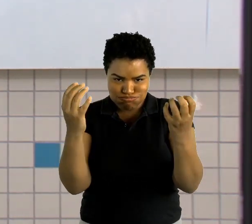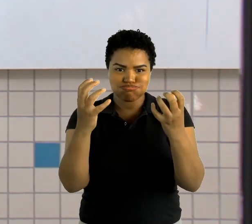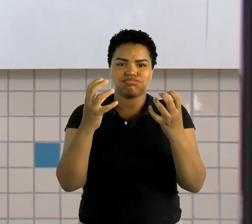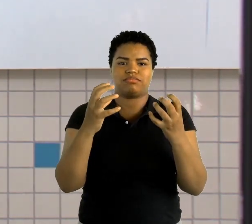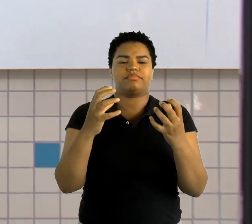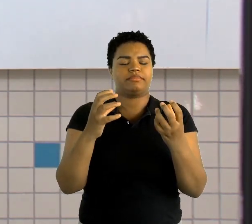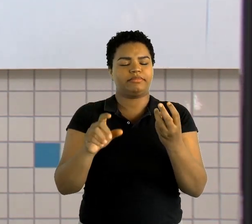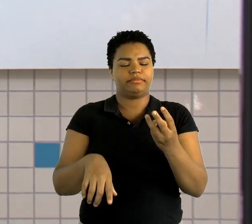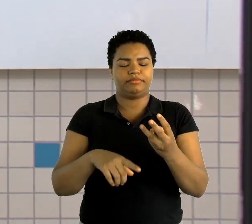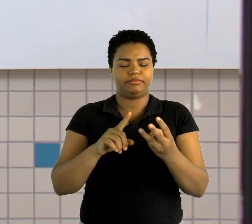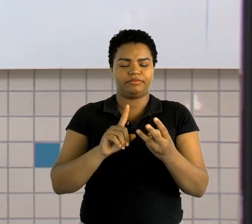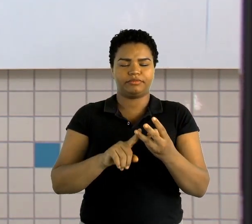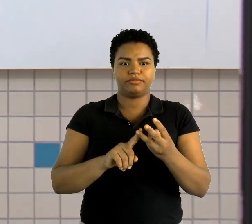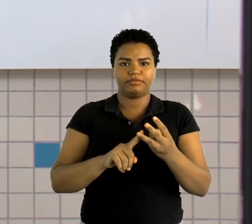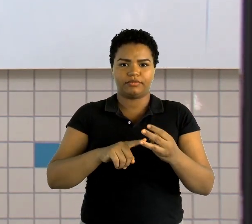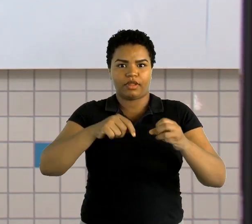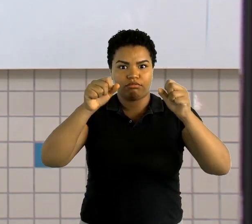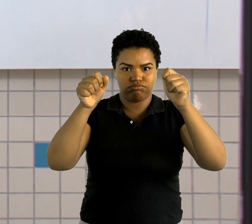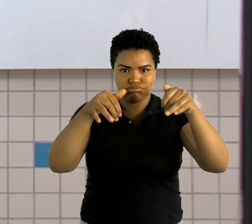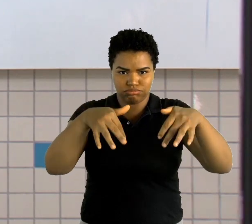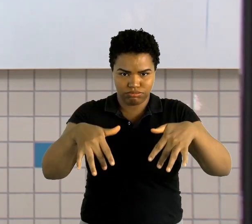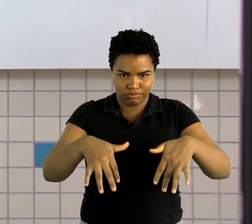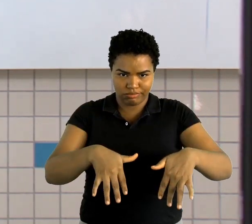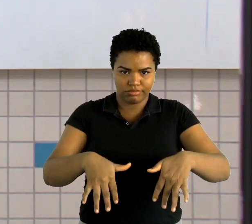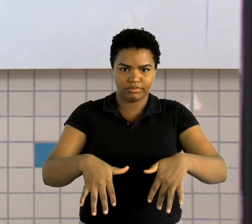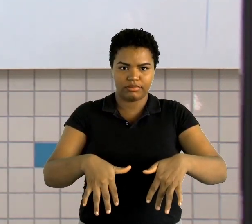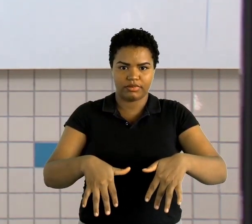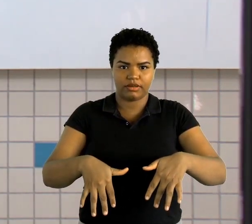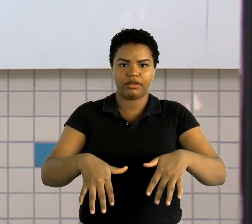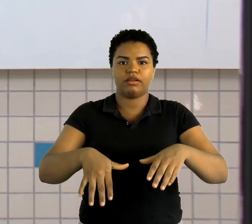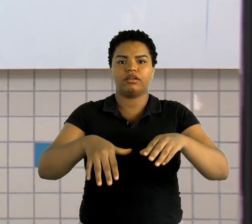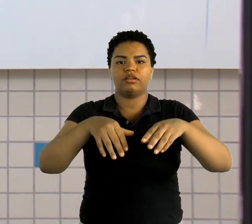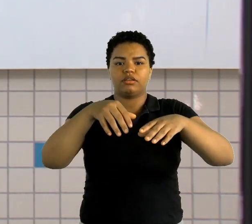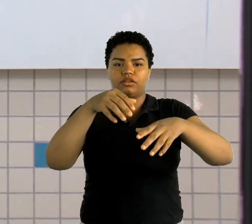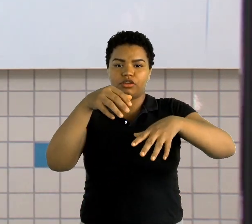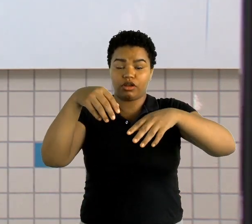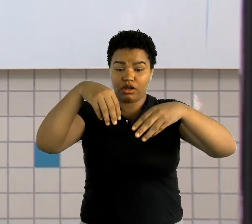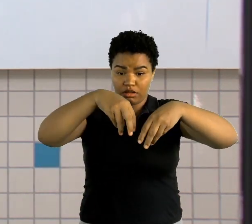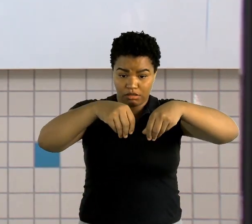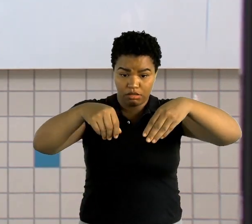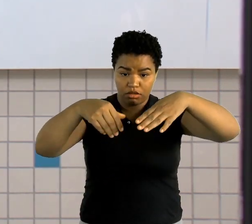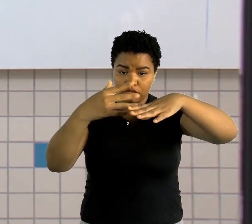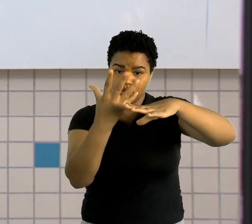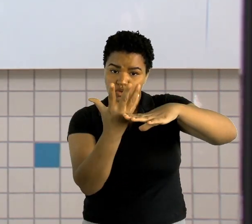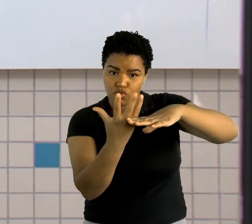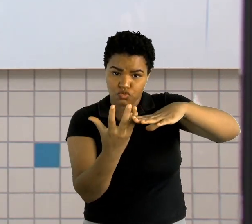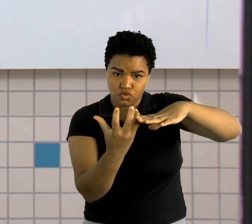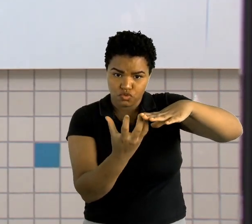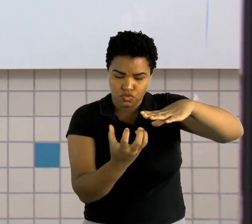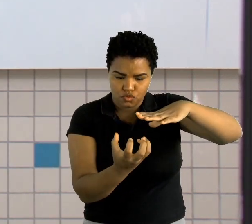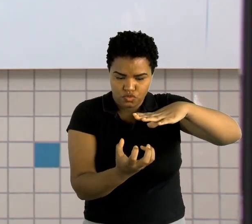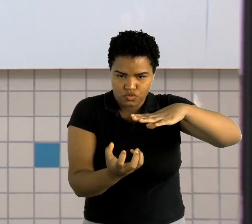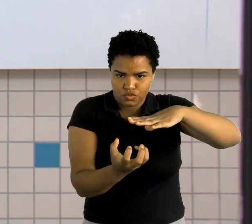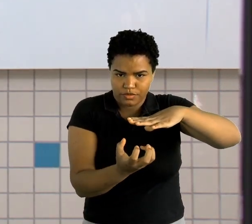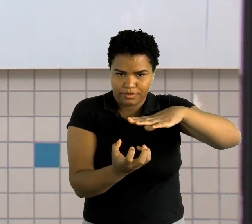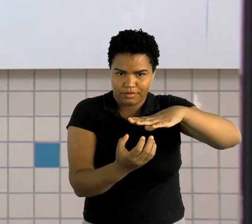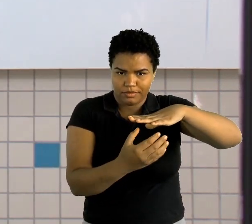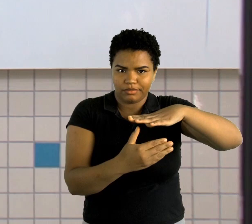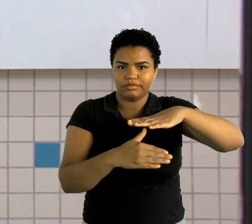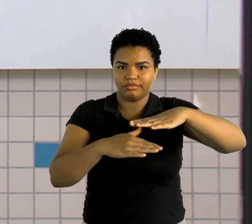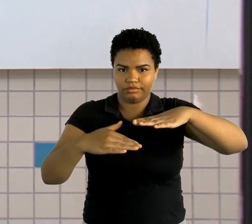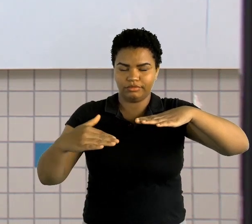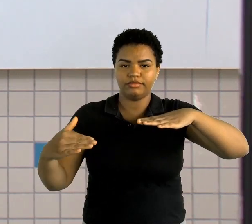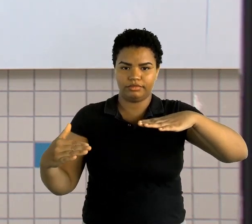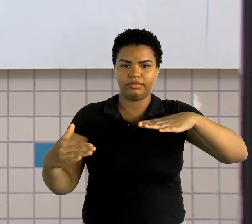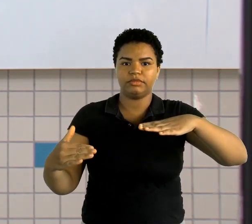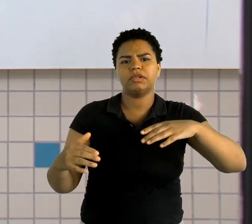condensa, precipita, infiltra. A água, quando desce através da precipitação, que